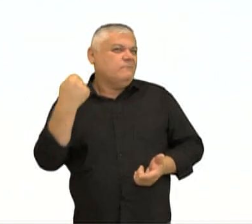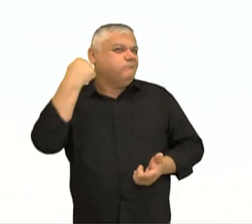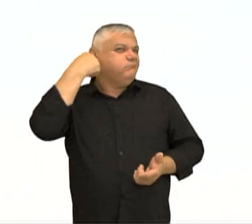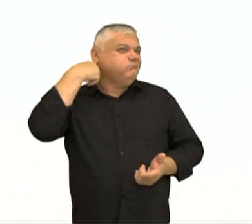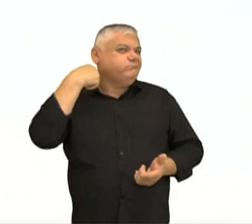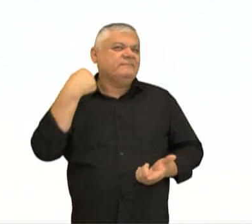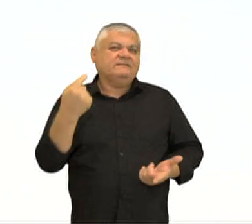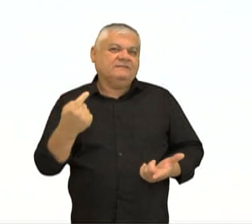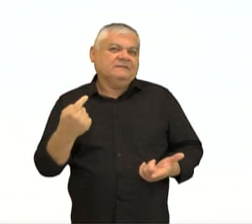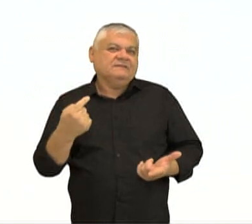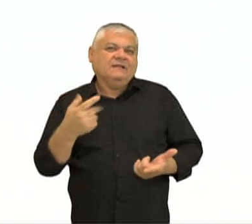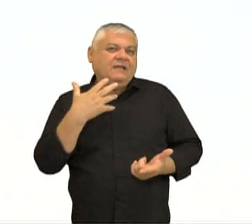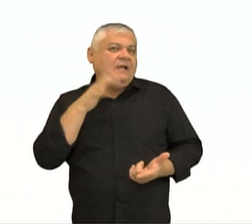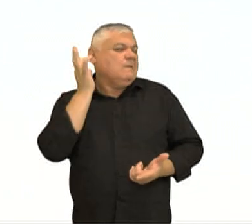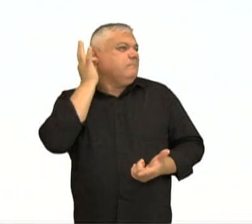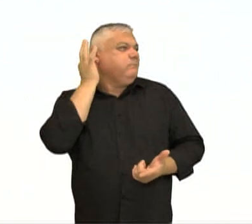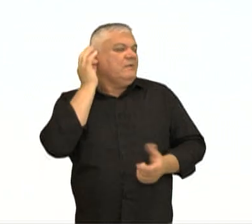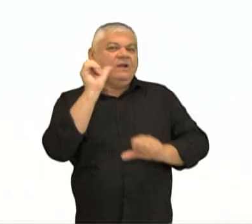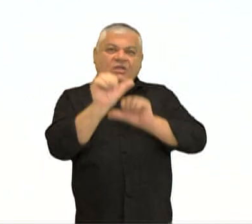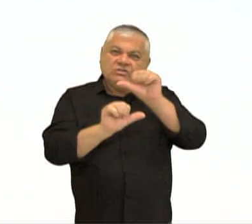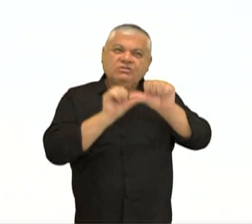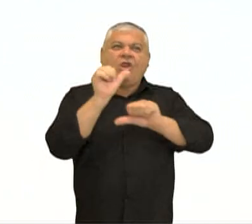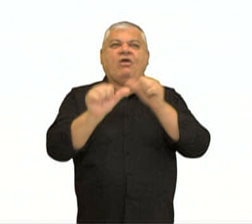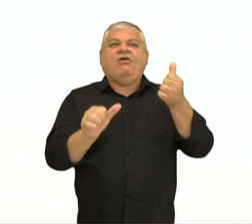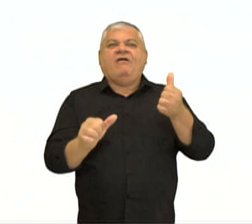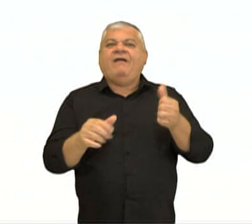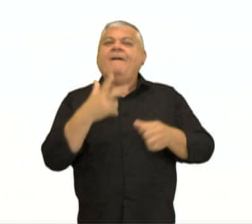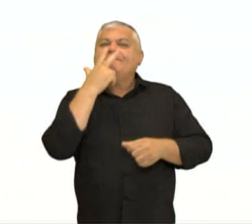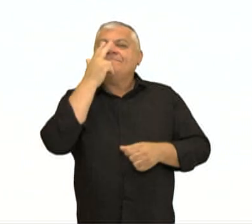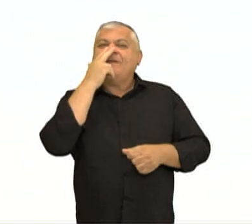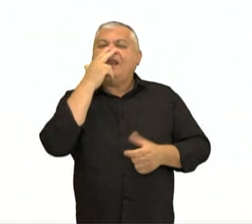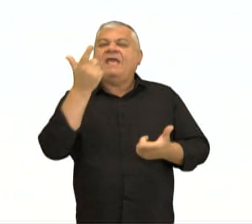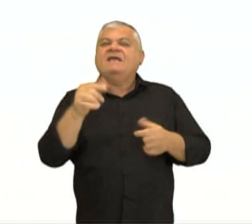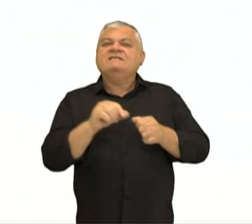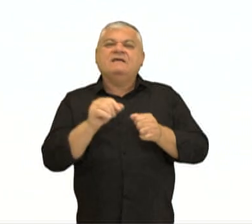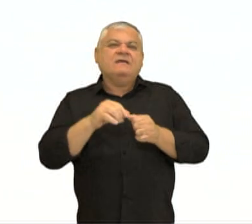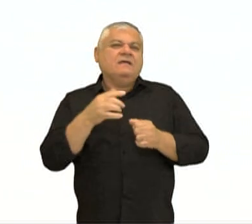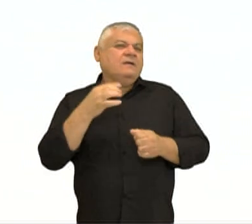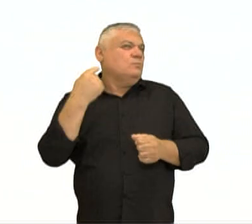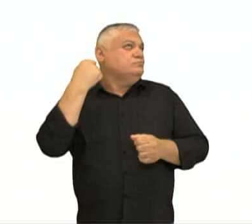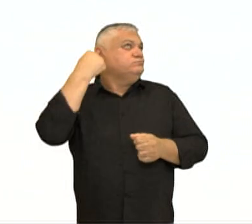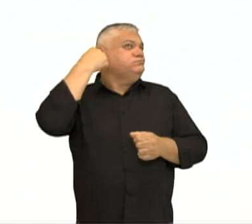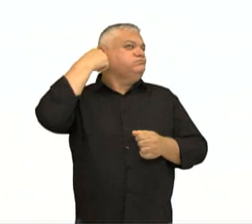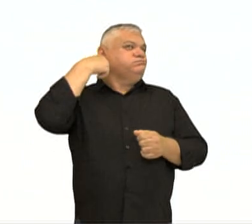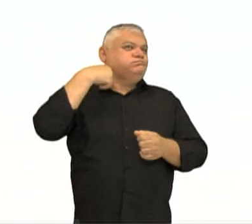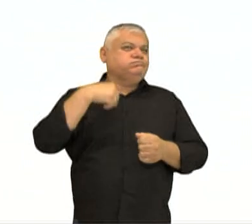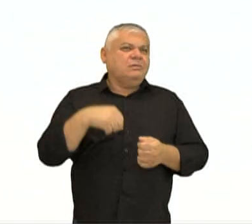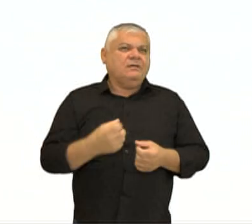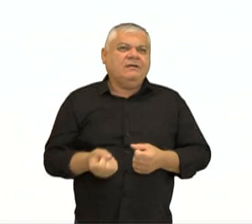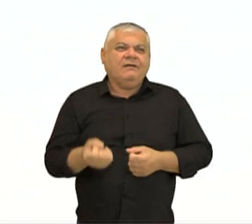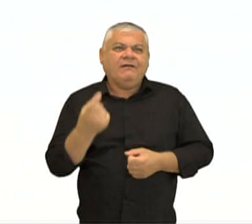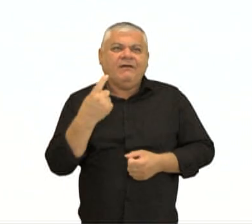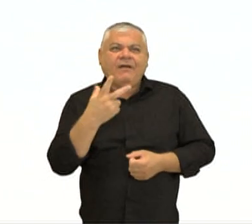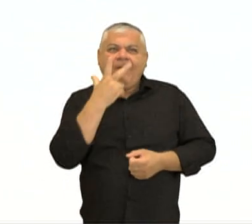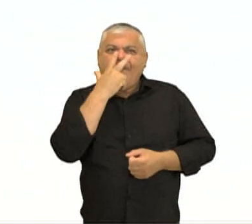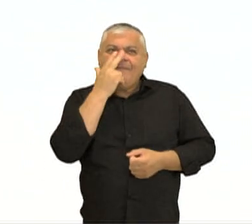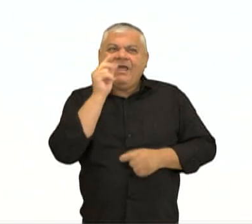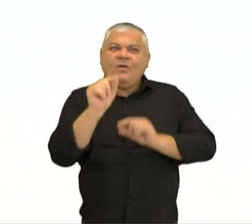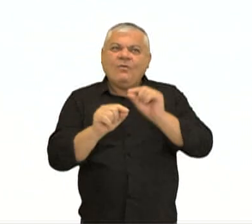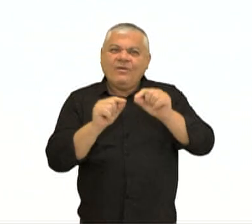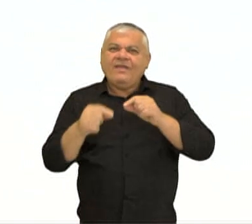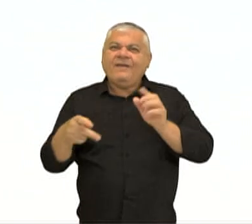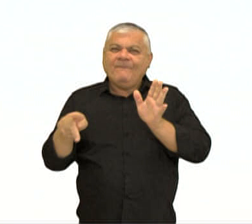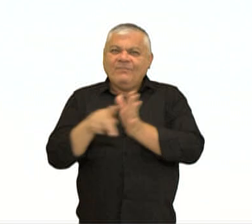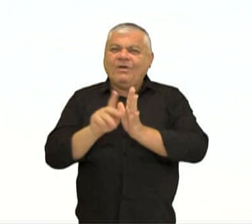usa aqui, em vez do brinco, a caixa aqui de aquecimento, como se fosse o brinco, né, que é a caixa que está ali no